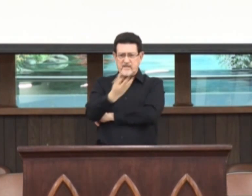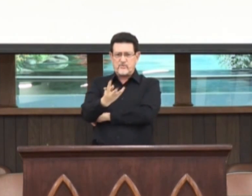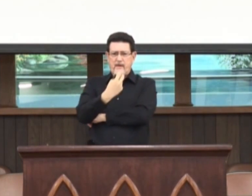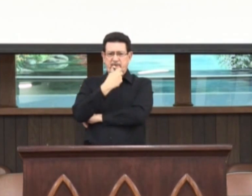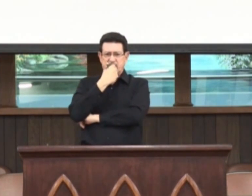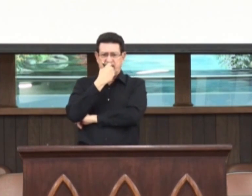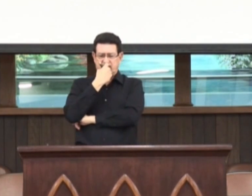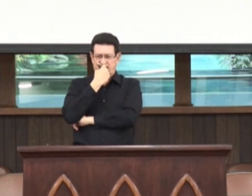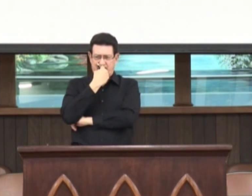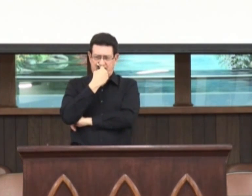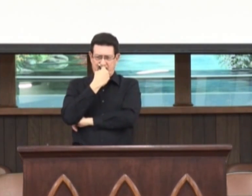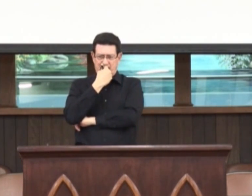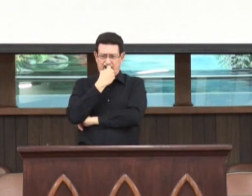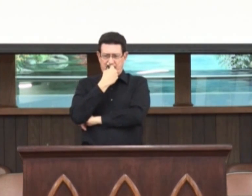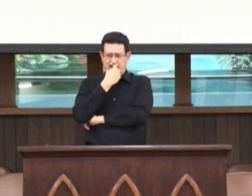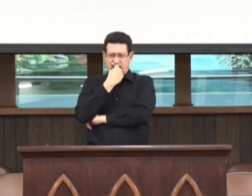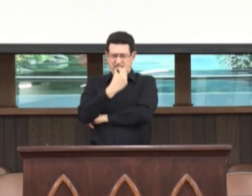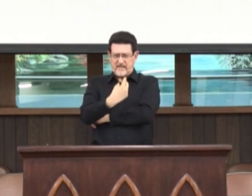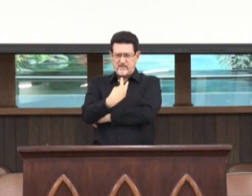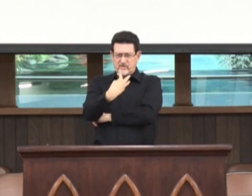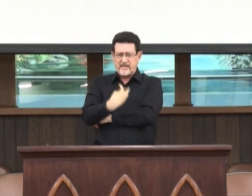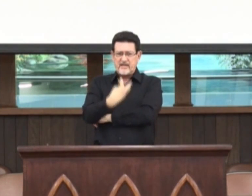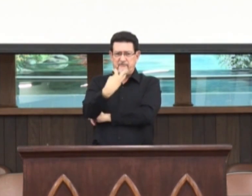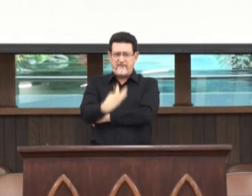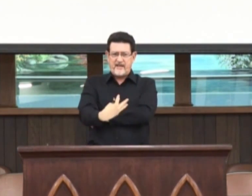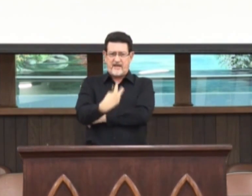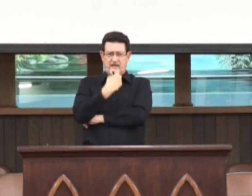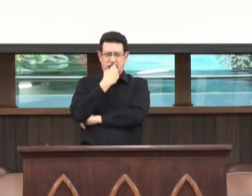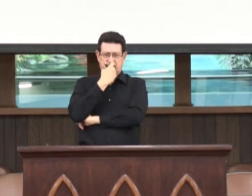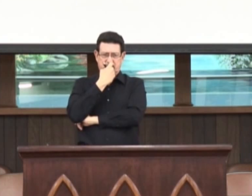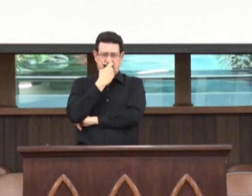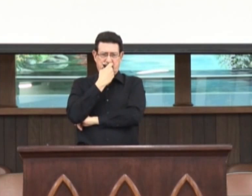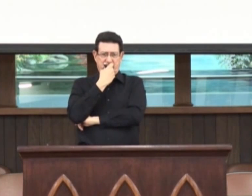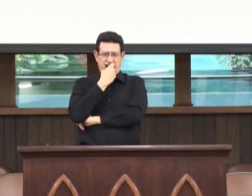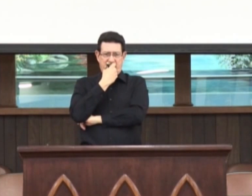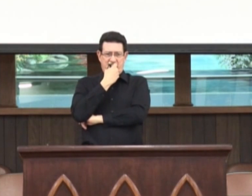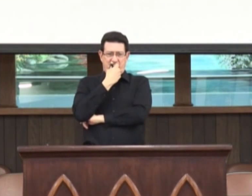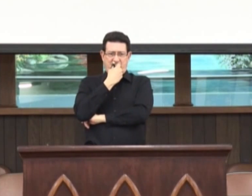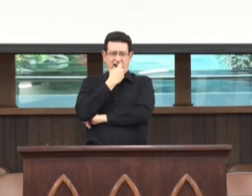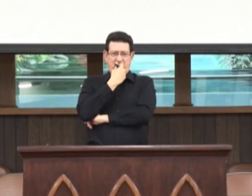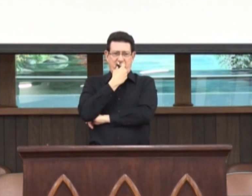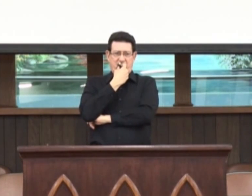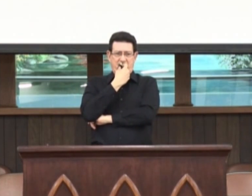O que isso representa? O que isso significa?